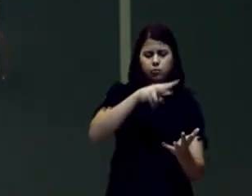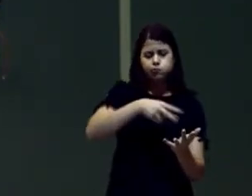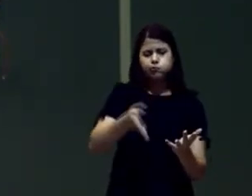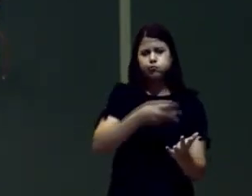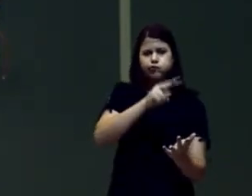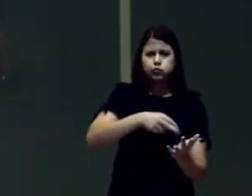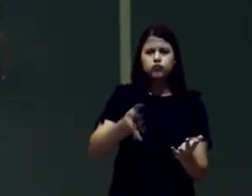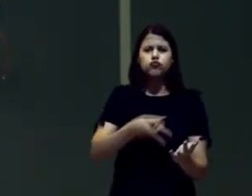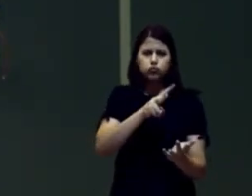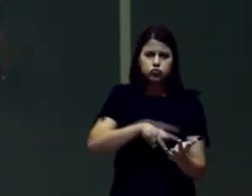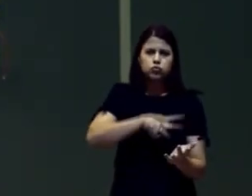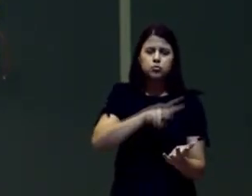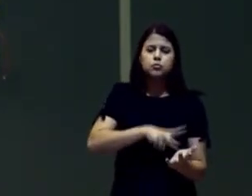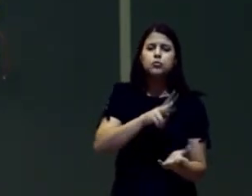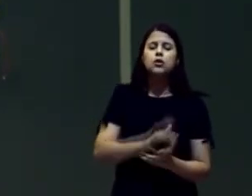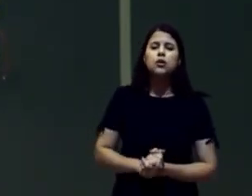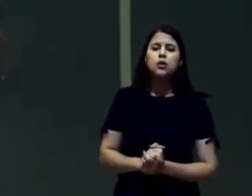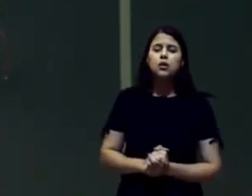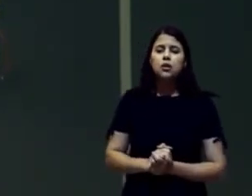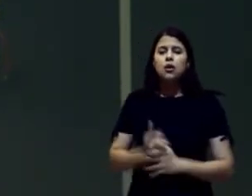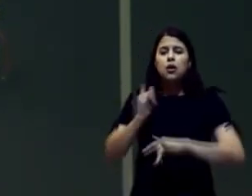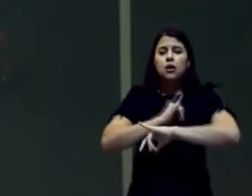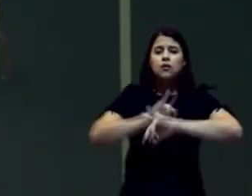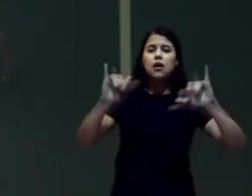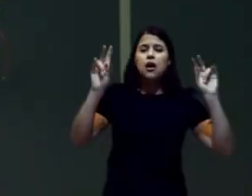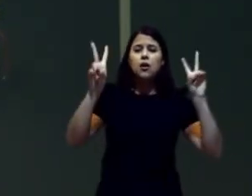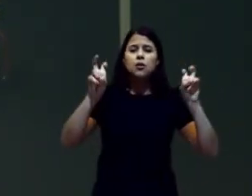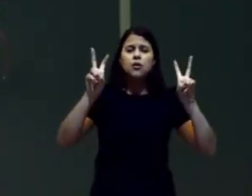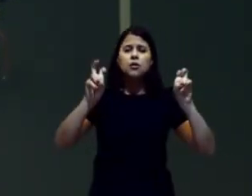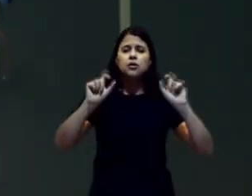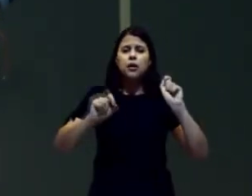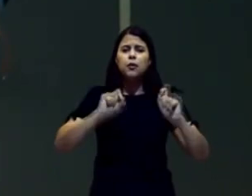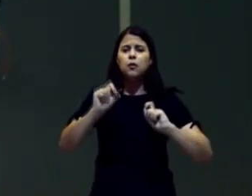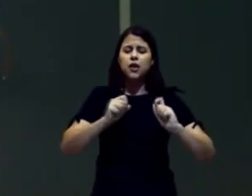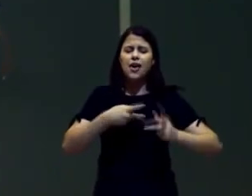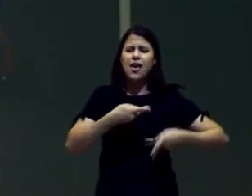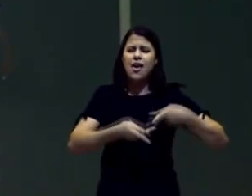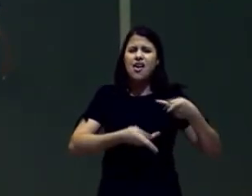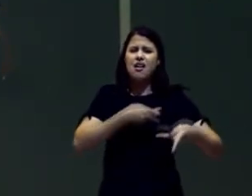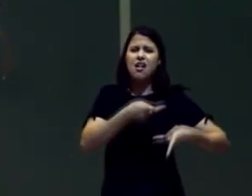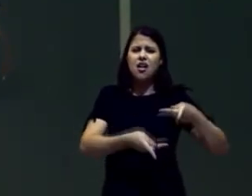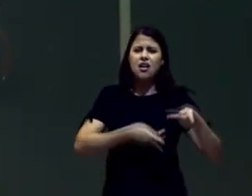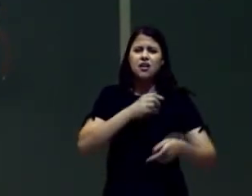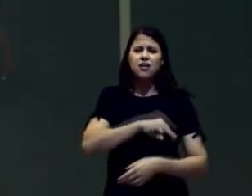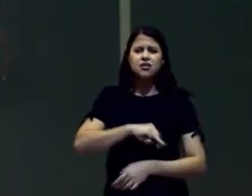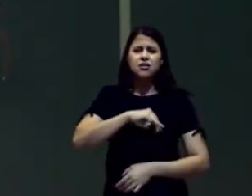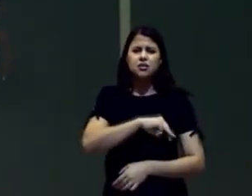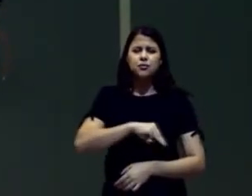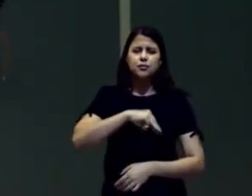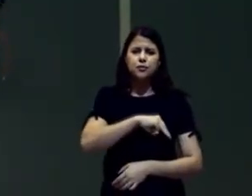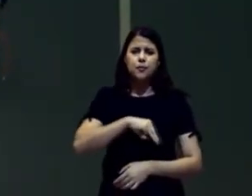essa carta e falar acerca de herança missionária. Herança